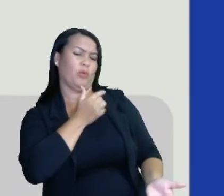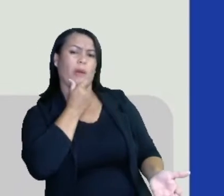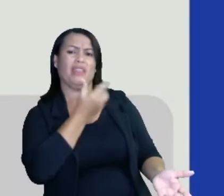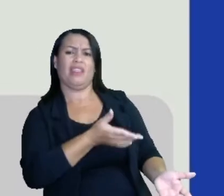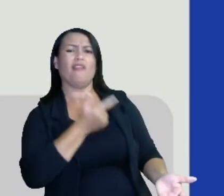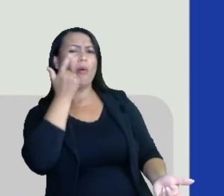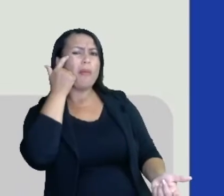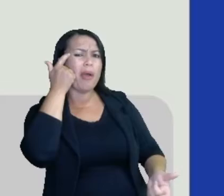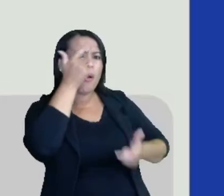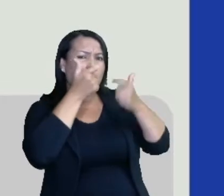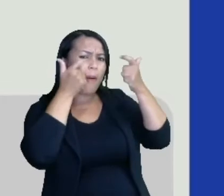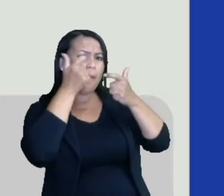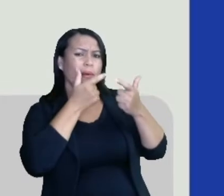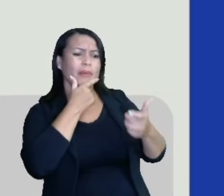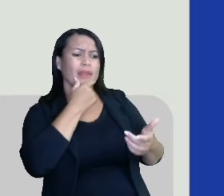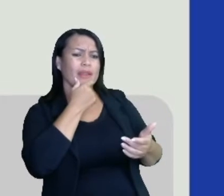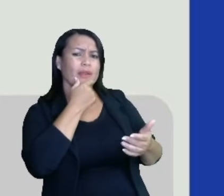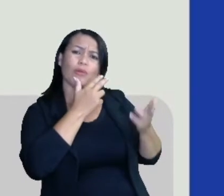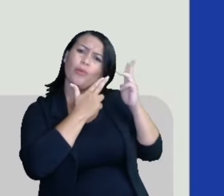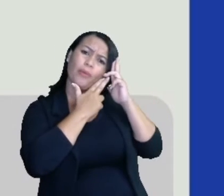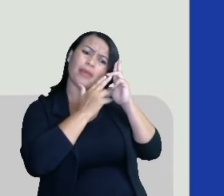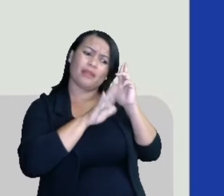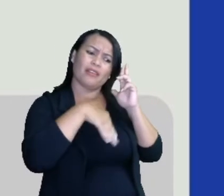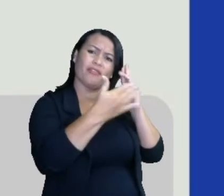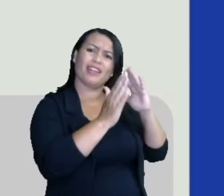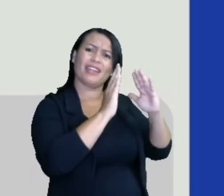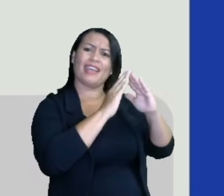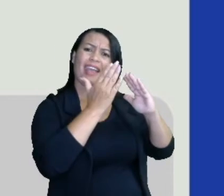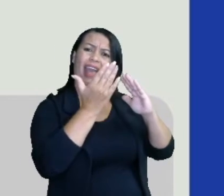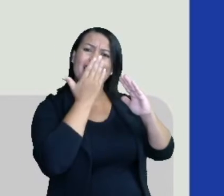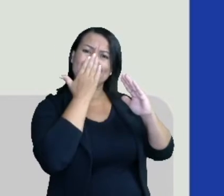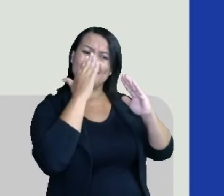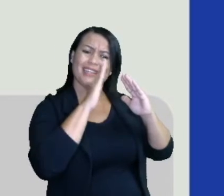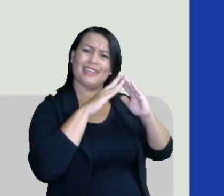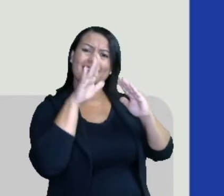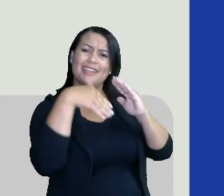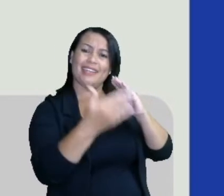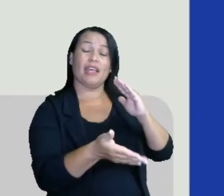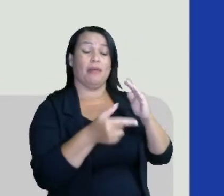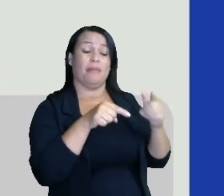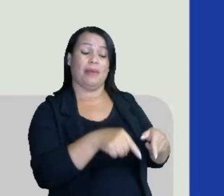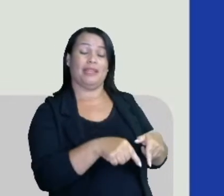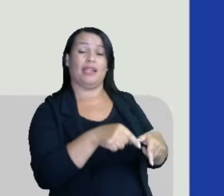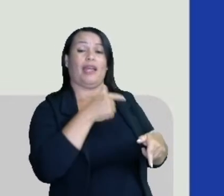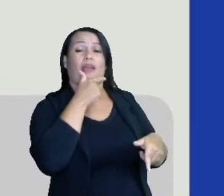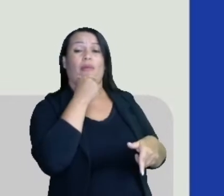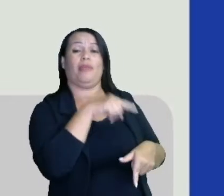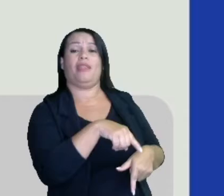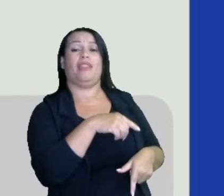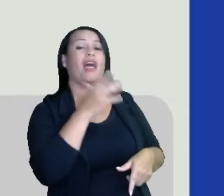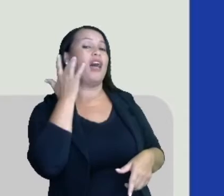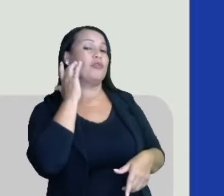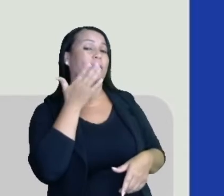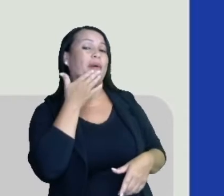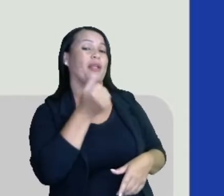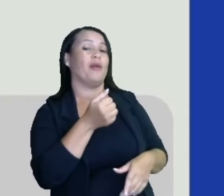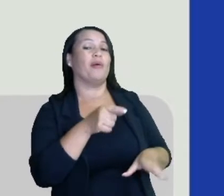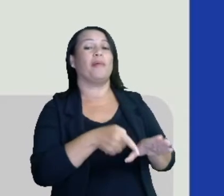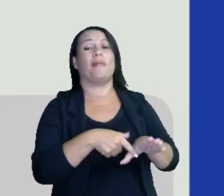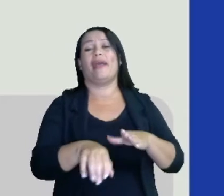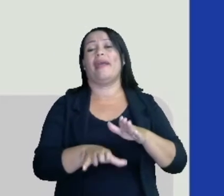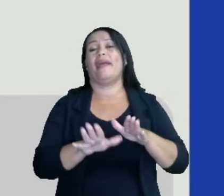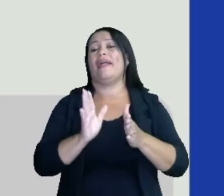Ficou preocupada com o menino dormindo na frente de casa. Mas aí ele preferiu do que limpar os pés.